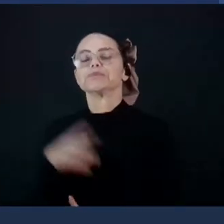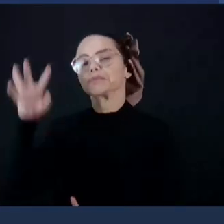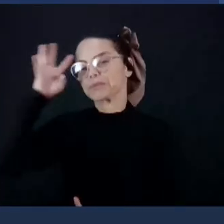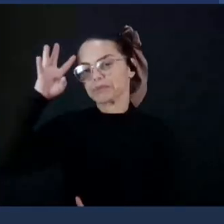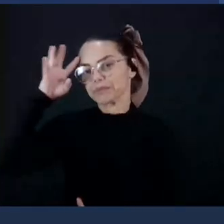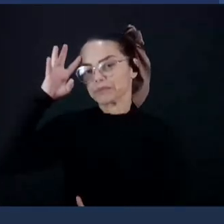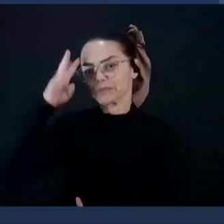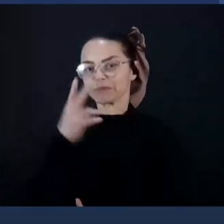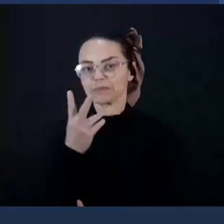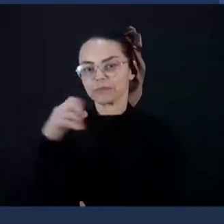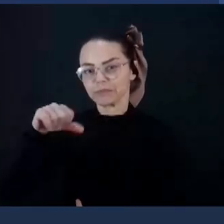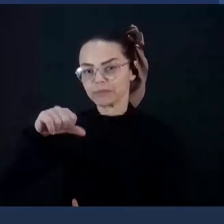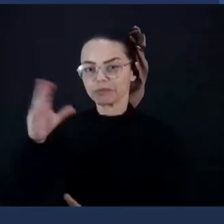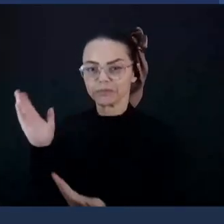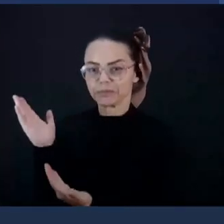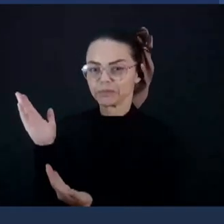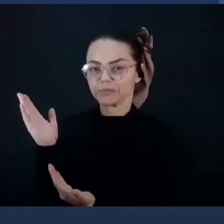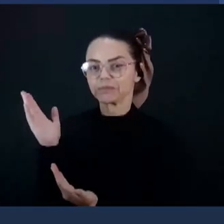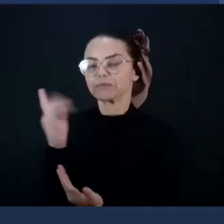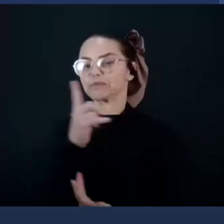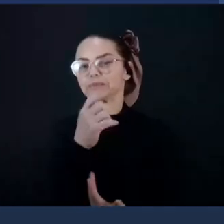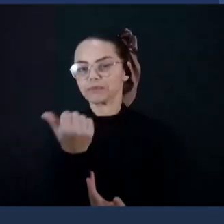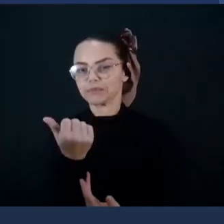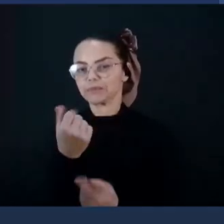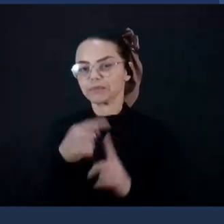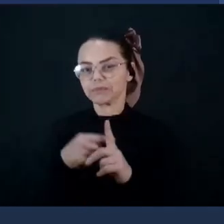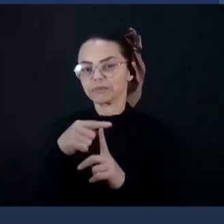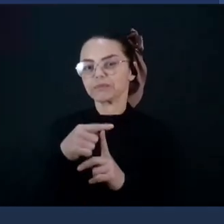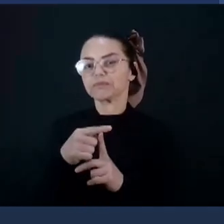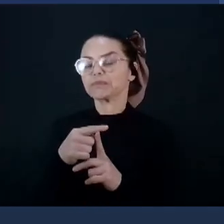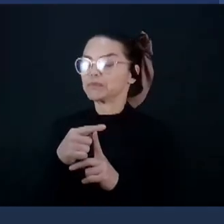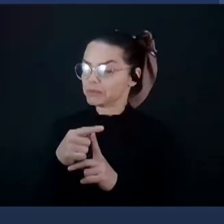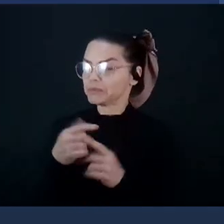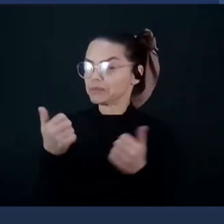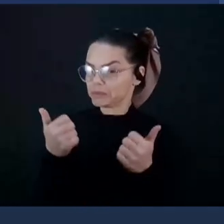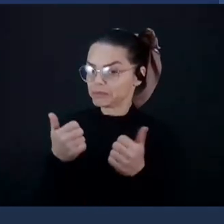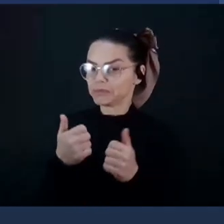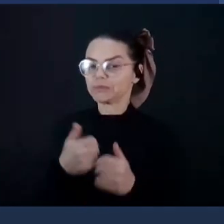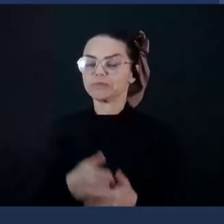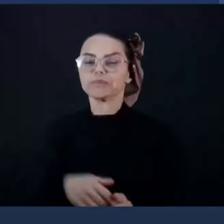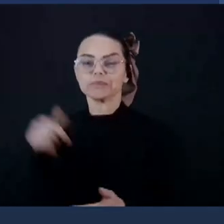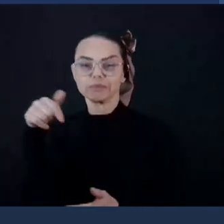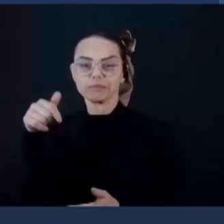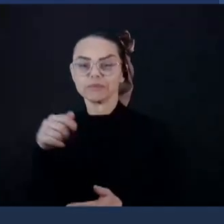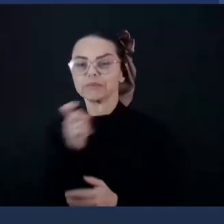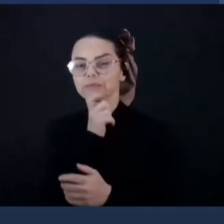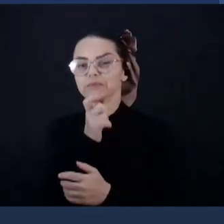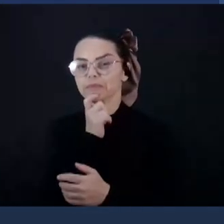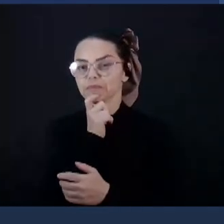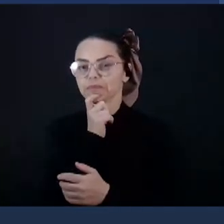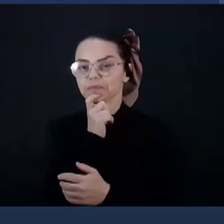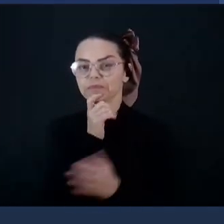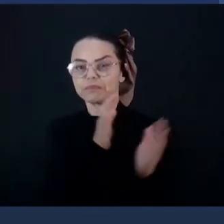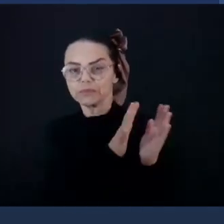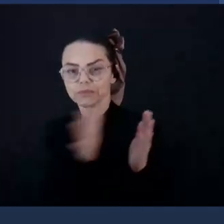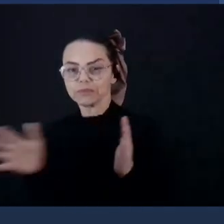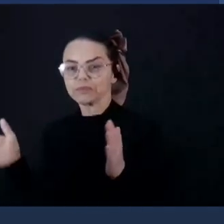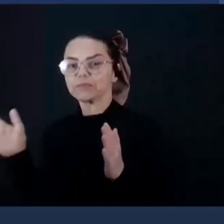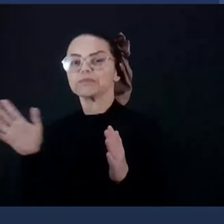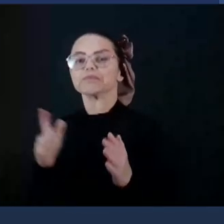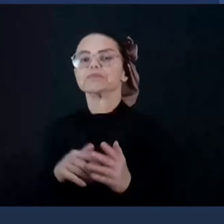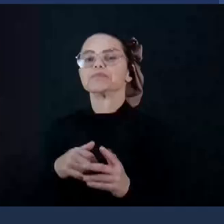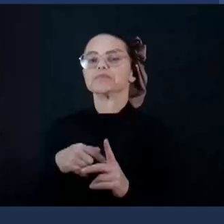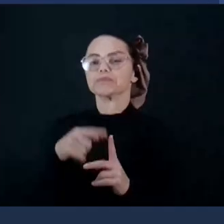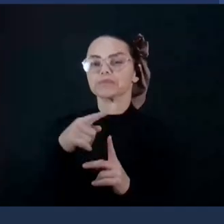de julho, mínima de 16, já é uma mínima elevada para este inverno. Ao longo do dia a temperatura sobe,